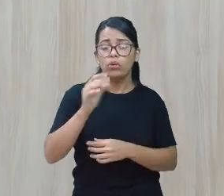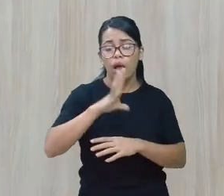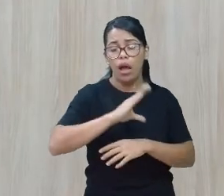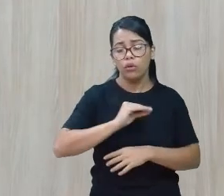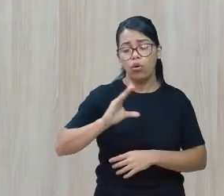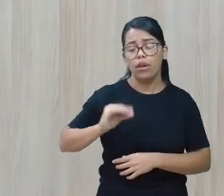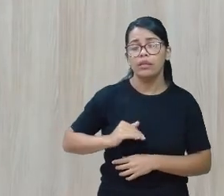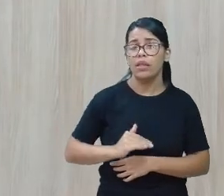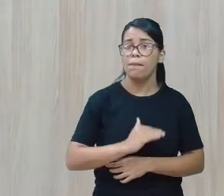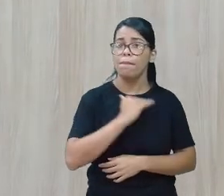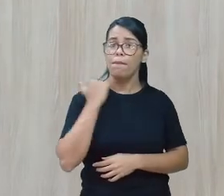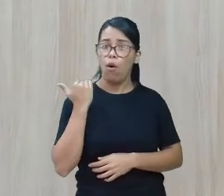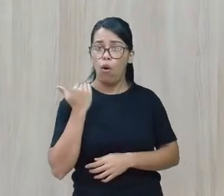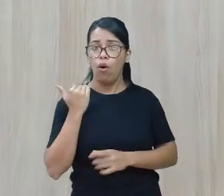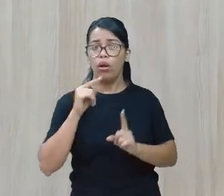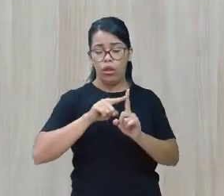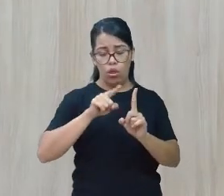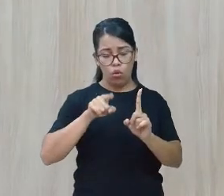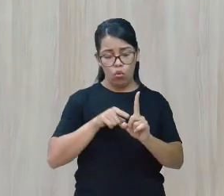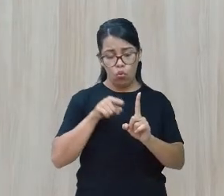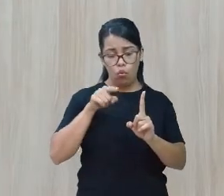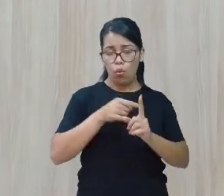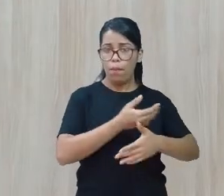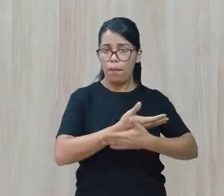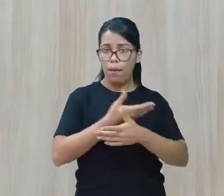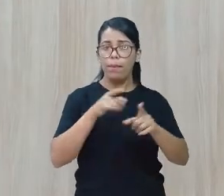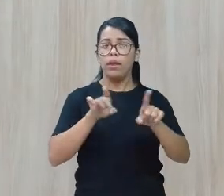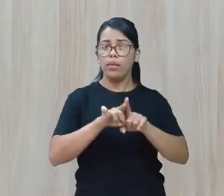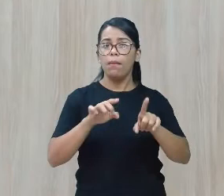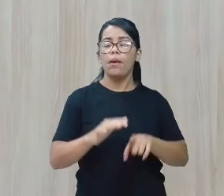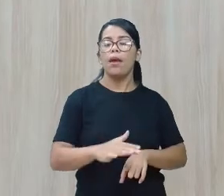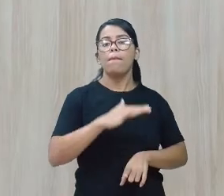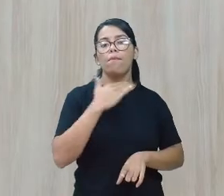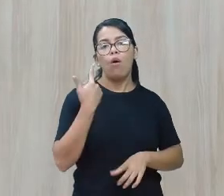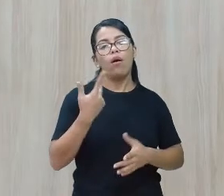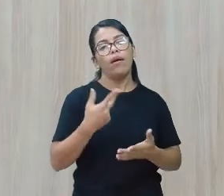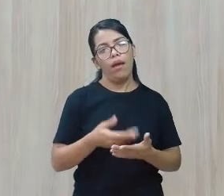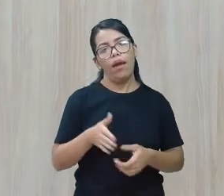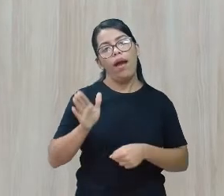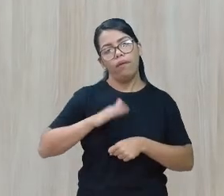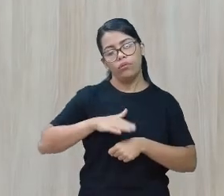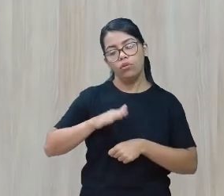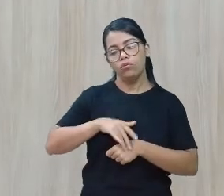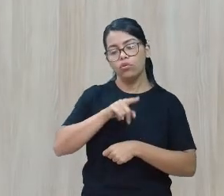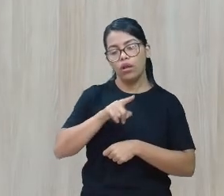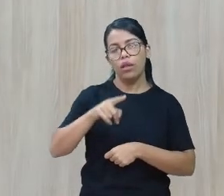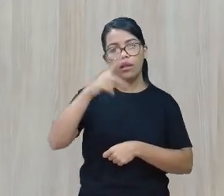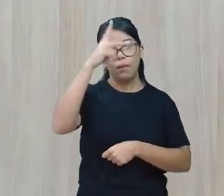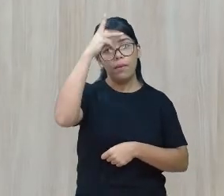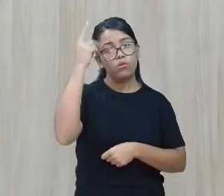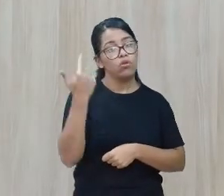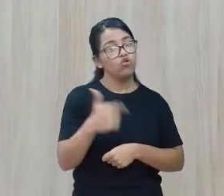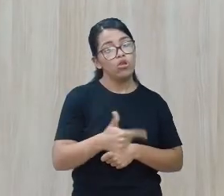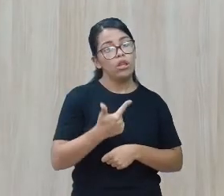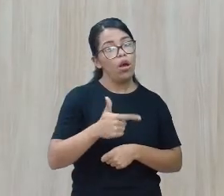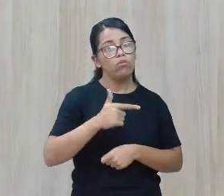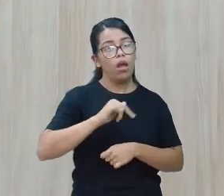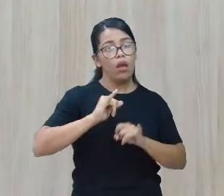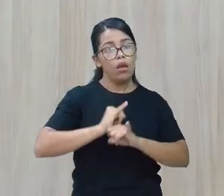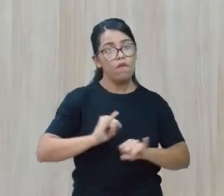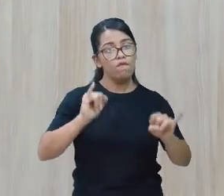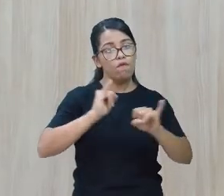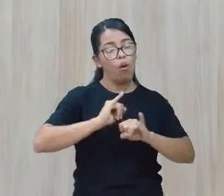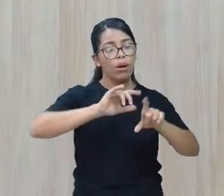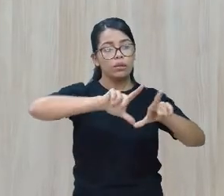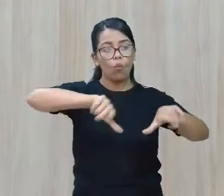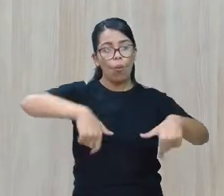e muitas criancinhas morrem devido a essas atitudes de pessoas mal informadas que informam